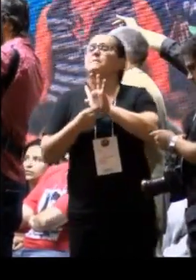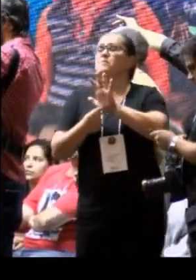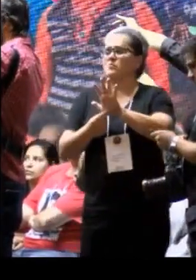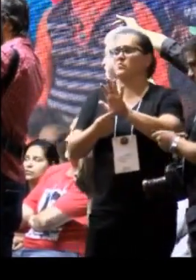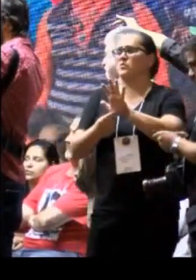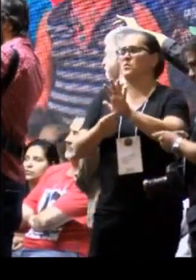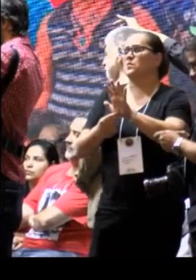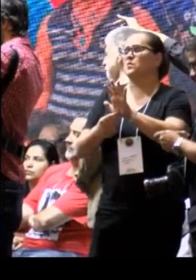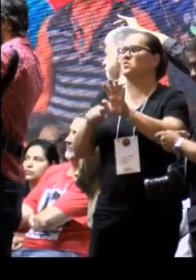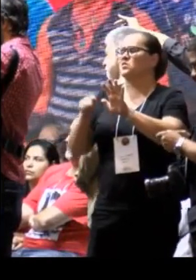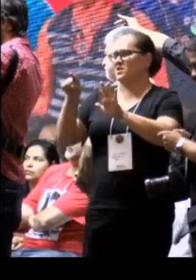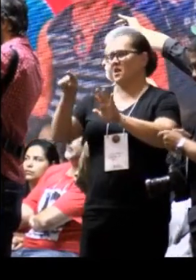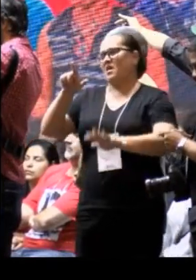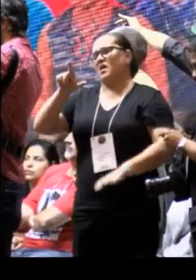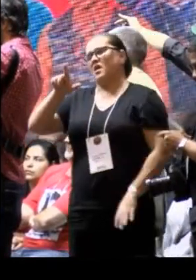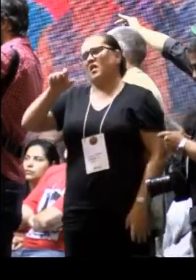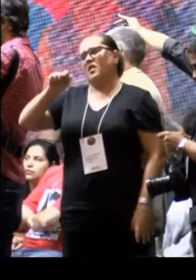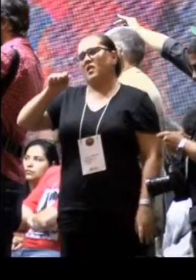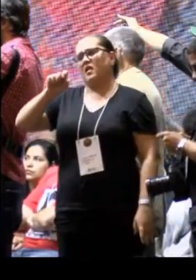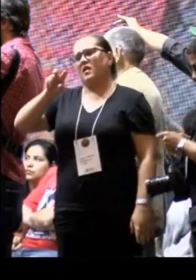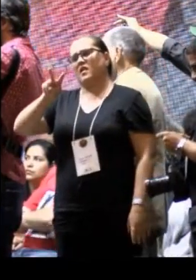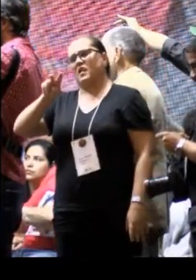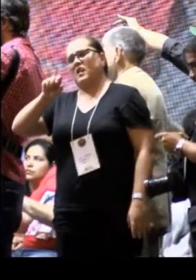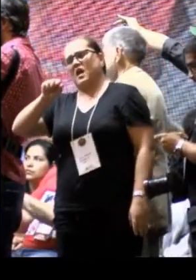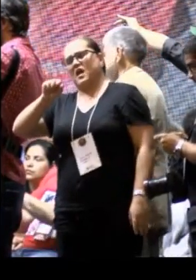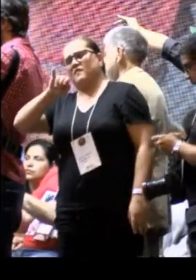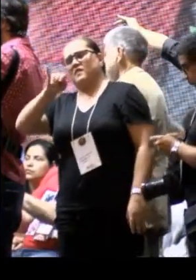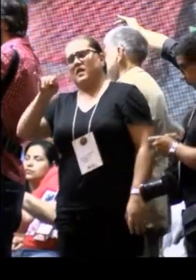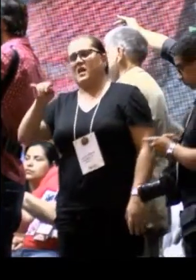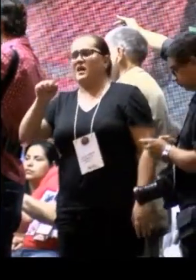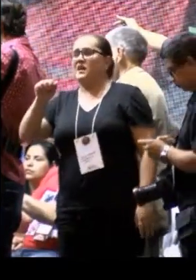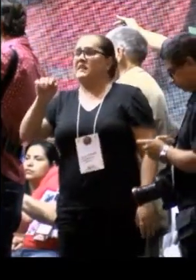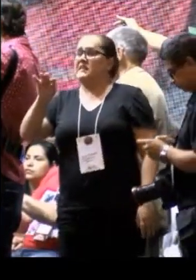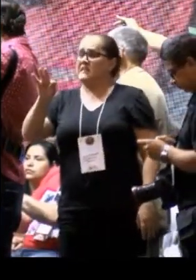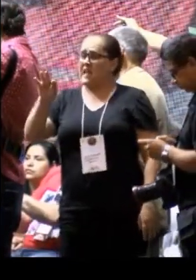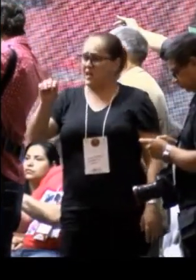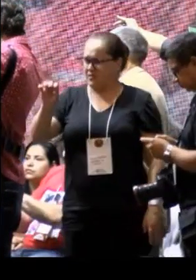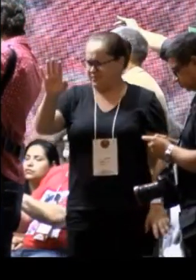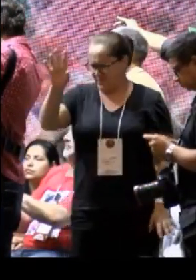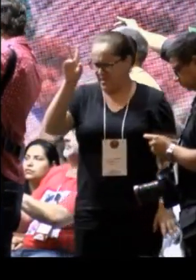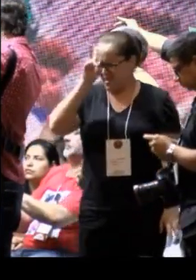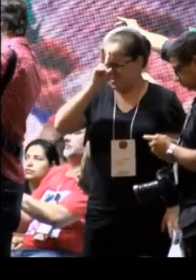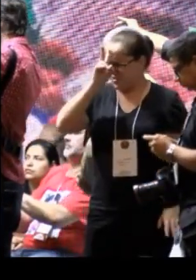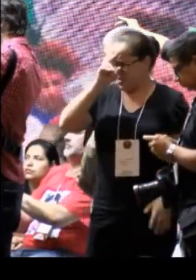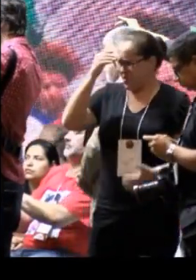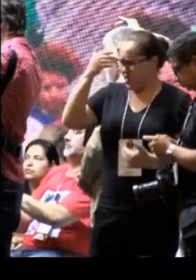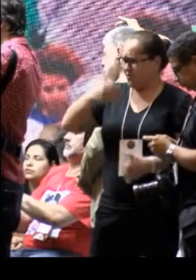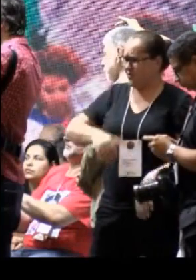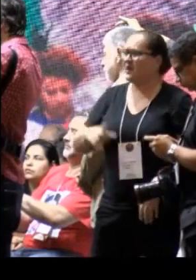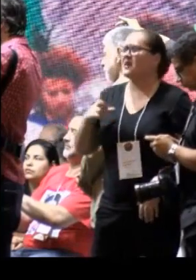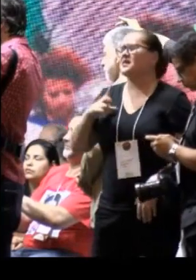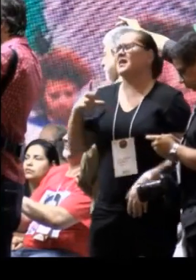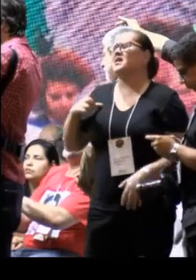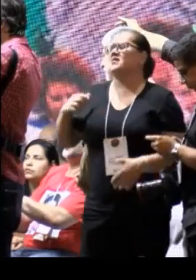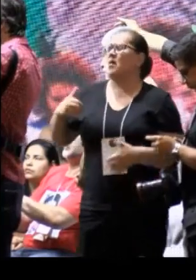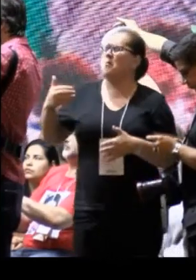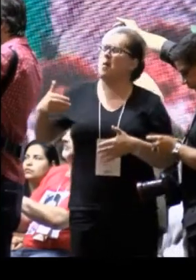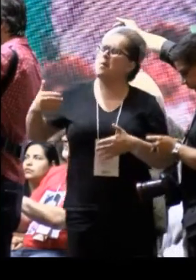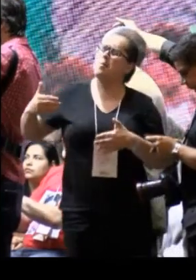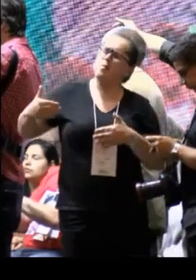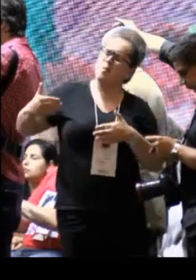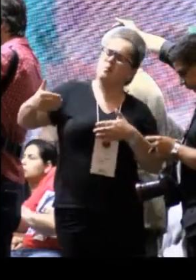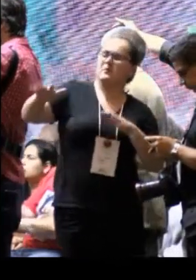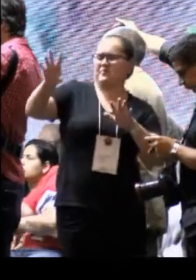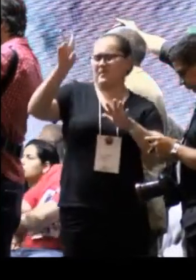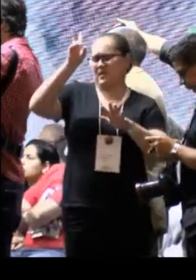o complexo Lava Jato montado nesse país. A história vai provar. Ainda tem muita coisa em andamento,